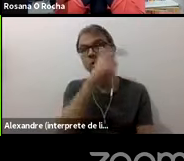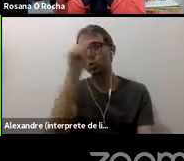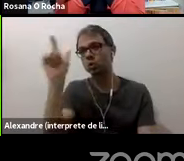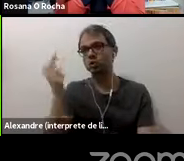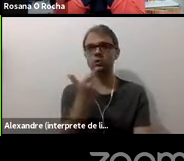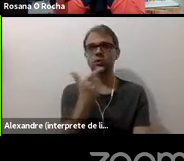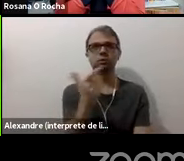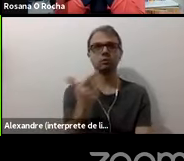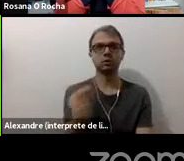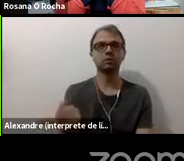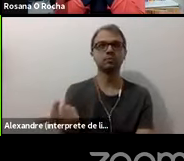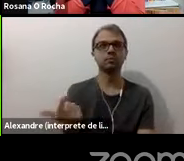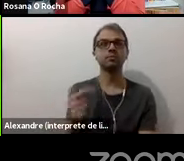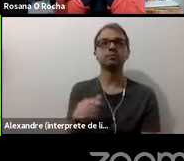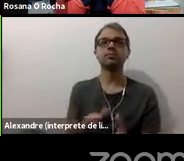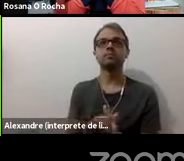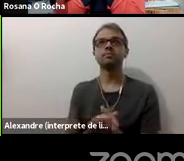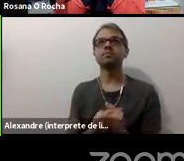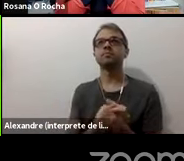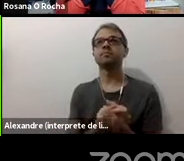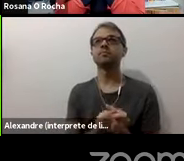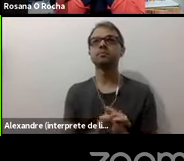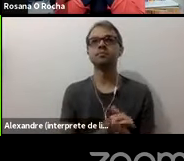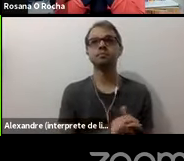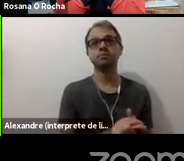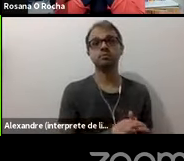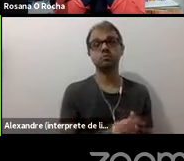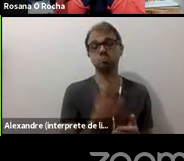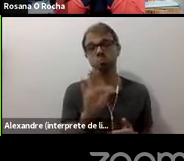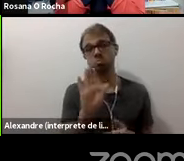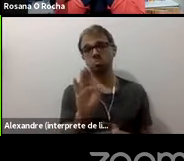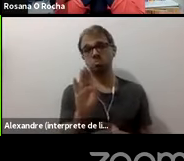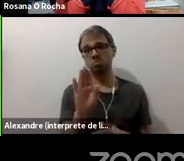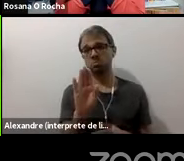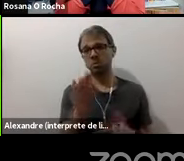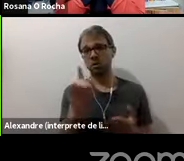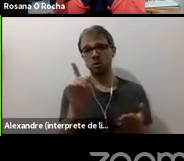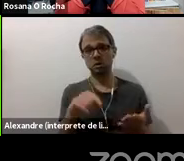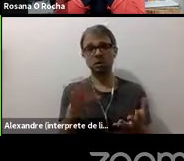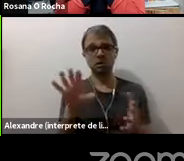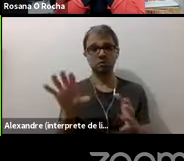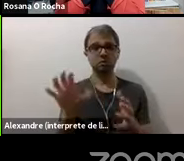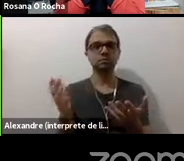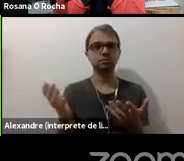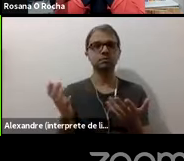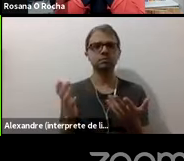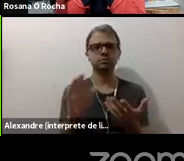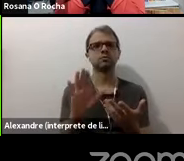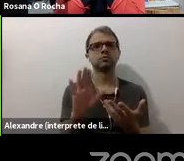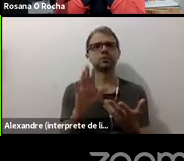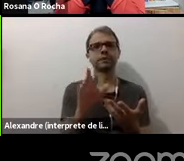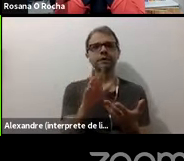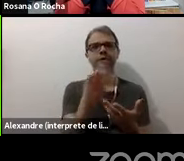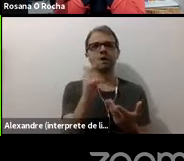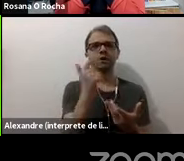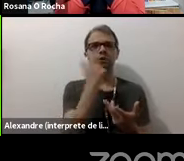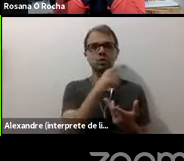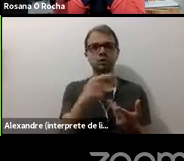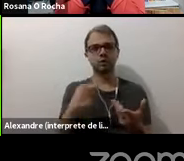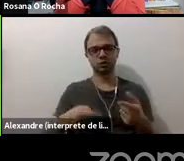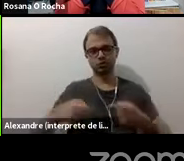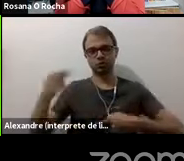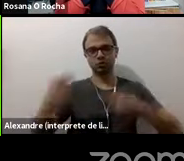eu acho que, assim, é isso. O desafio está colocado, eu acho que a gente não encerra essa discussão, ela